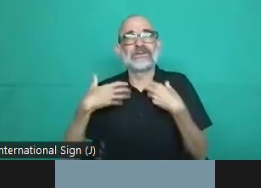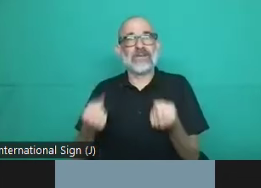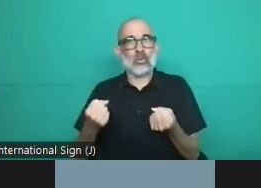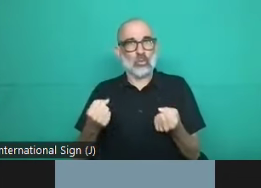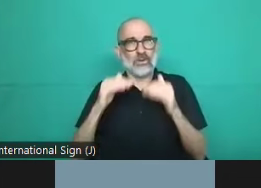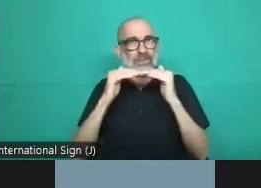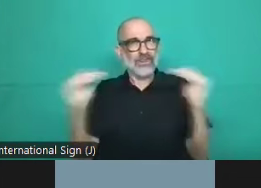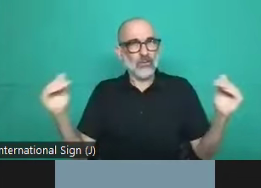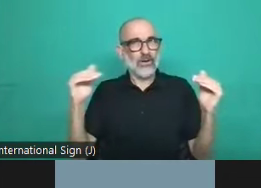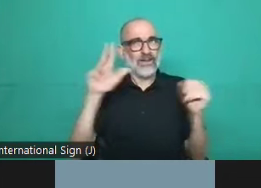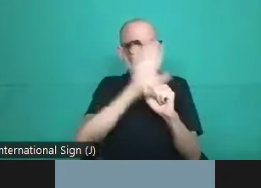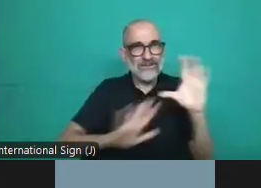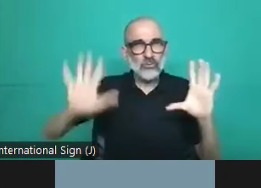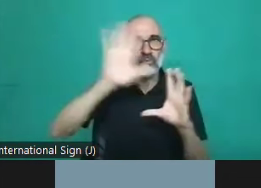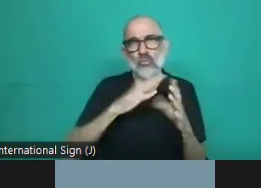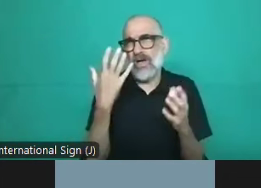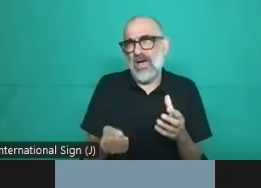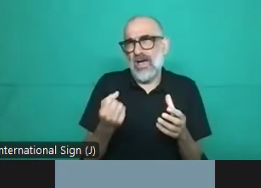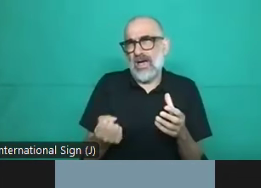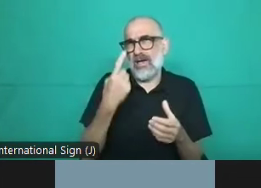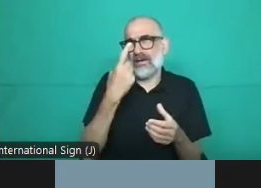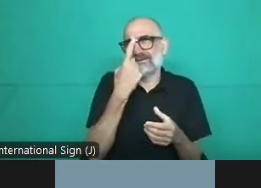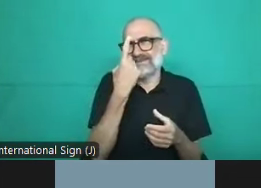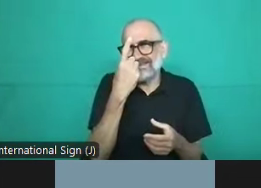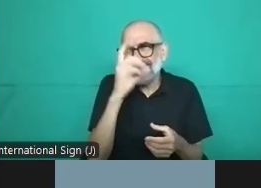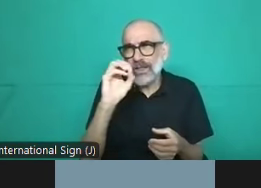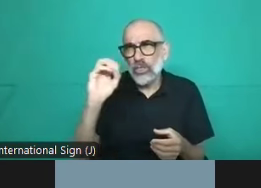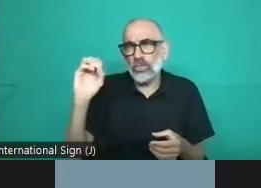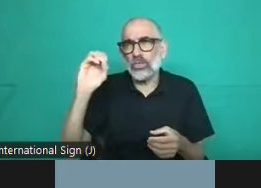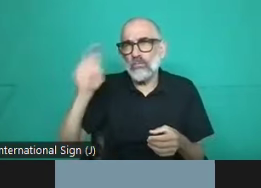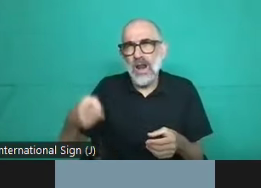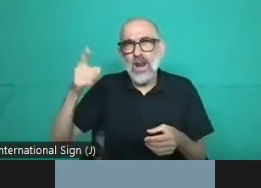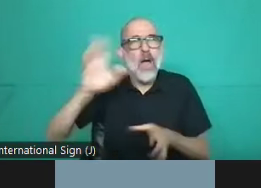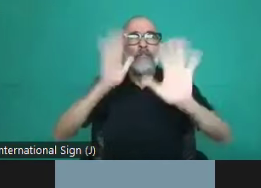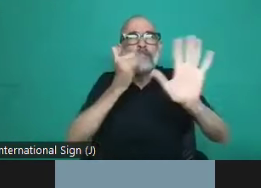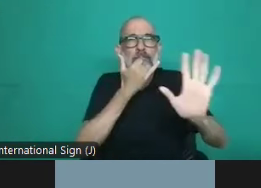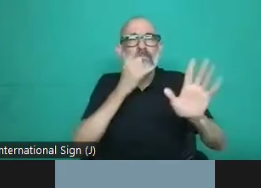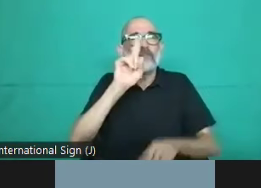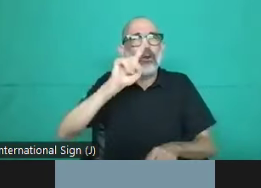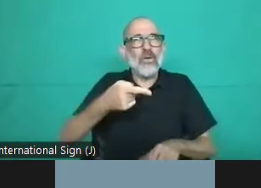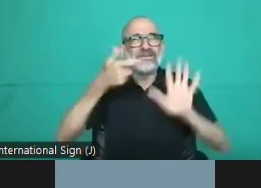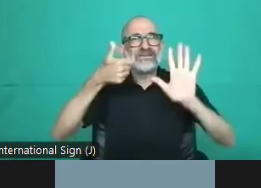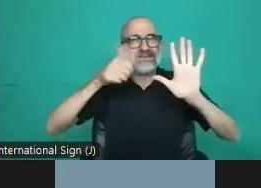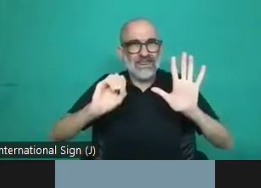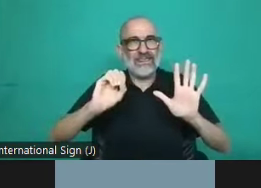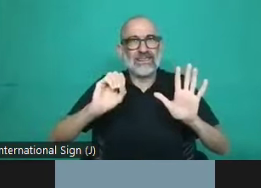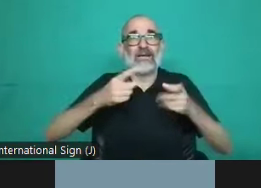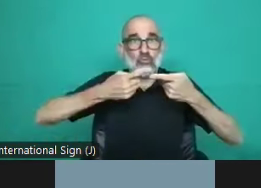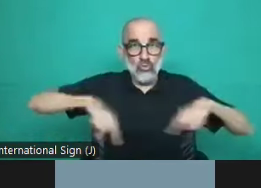Em 1960, áreas locais de saúde, comitês locais de saúde,